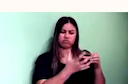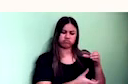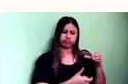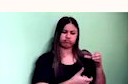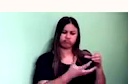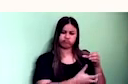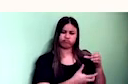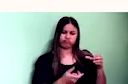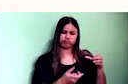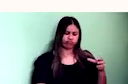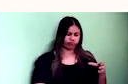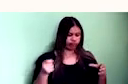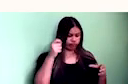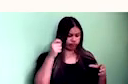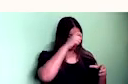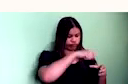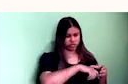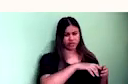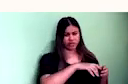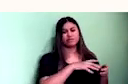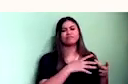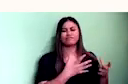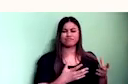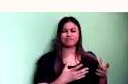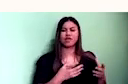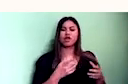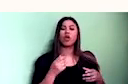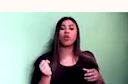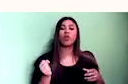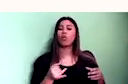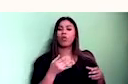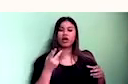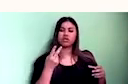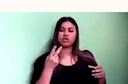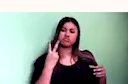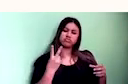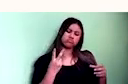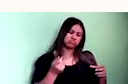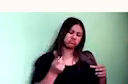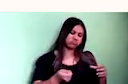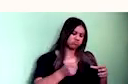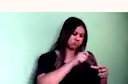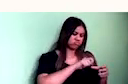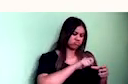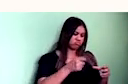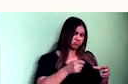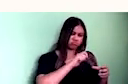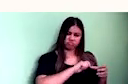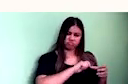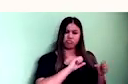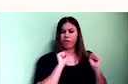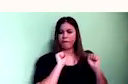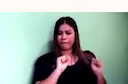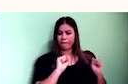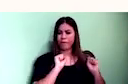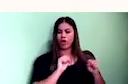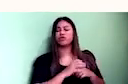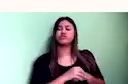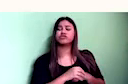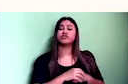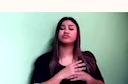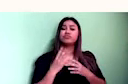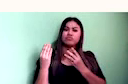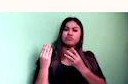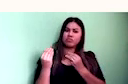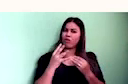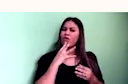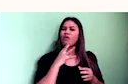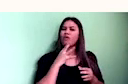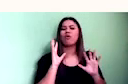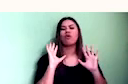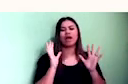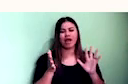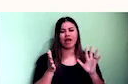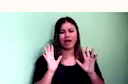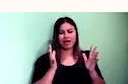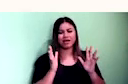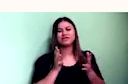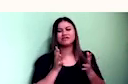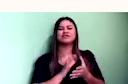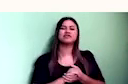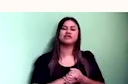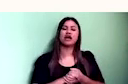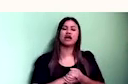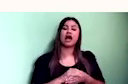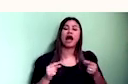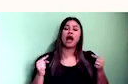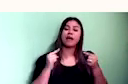sobremesa e uma xícara de chá, tá? A melissa também é conhecida, e a melissa tem alguns componentes que mexem com a função